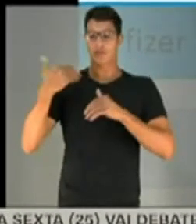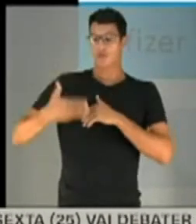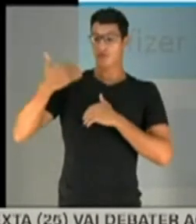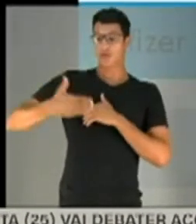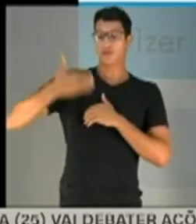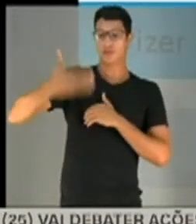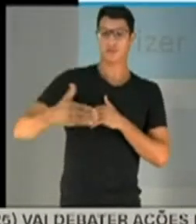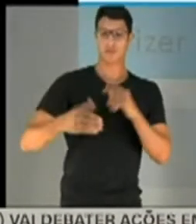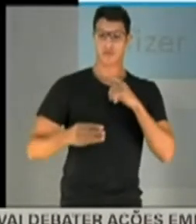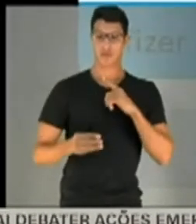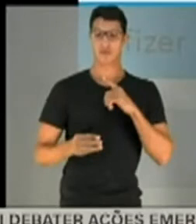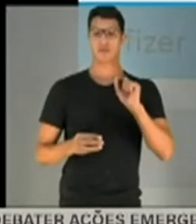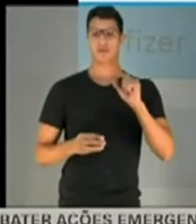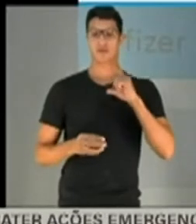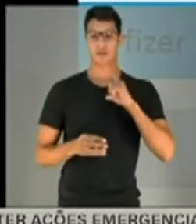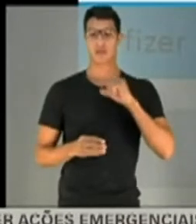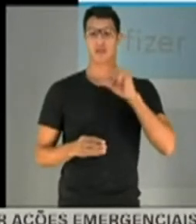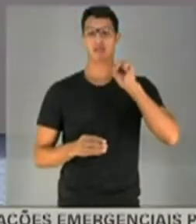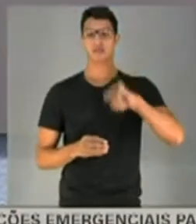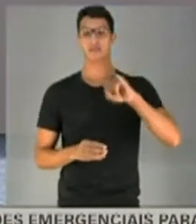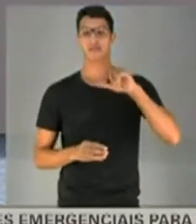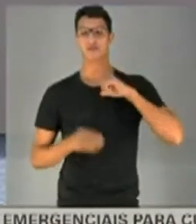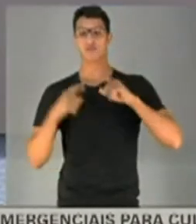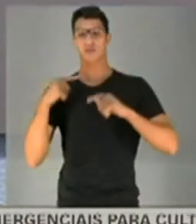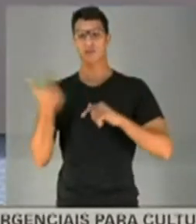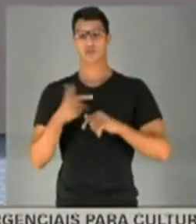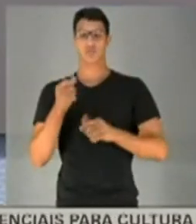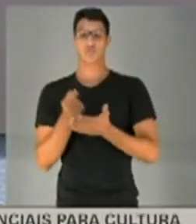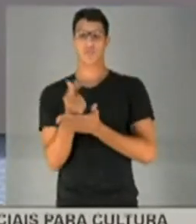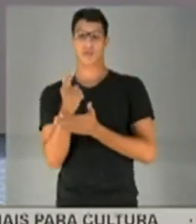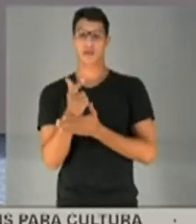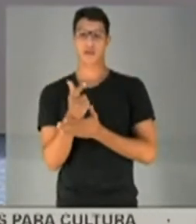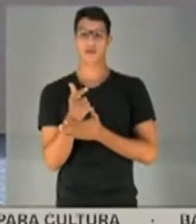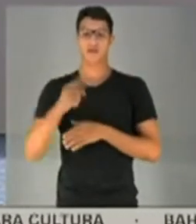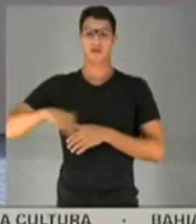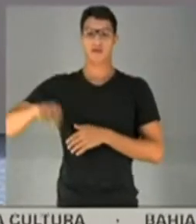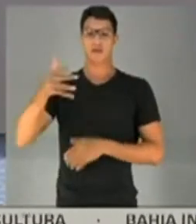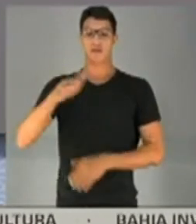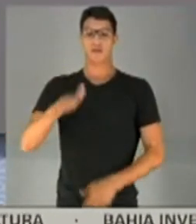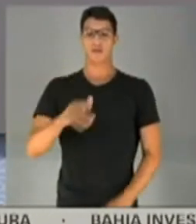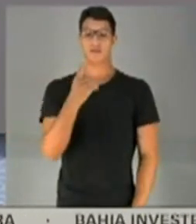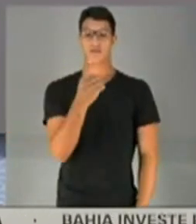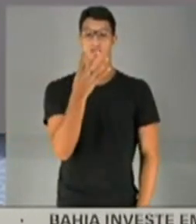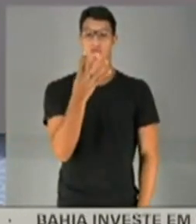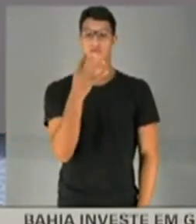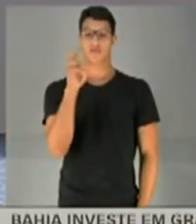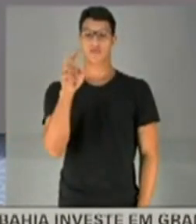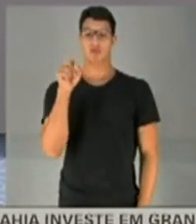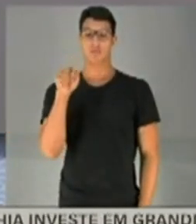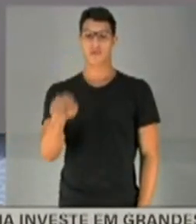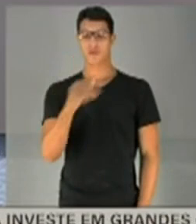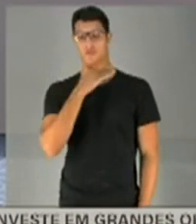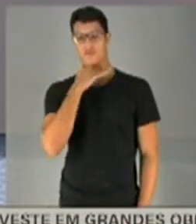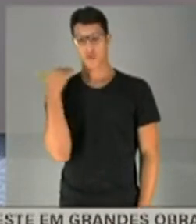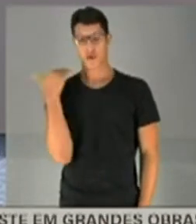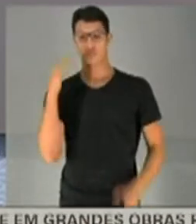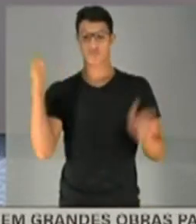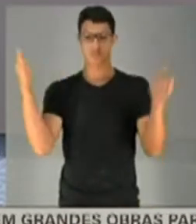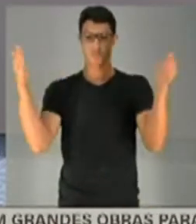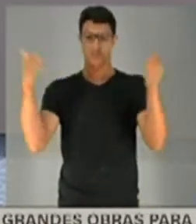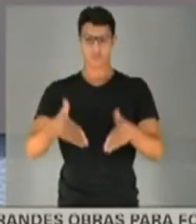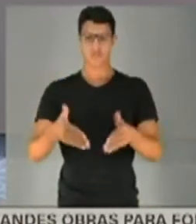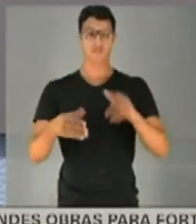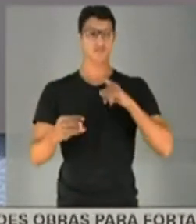campanha de vacinação que teria sido caso tivéssemos adquiridos, e eles estimaram 145 mil mortes,